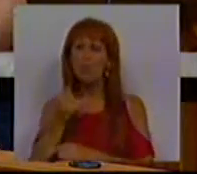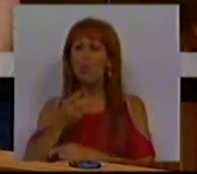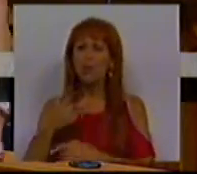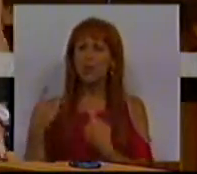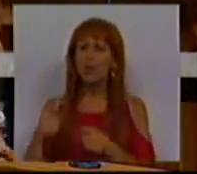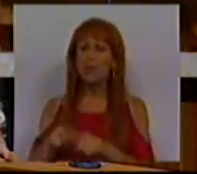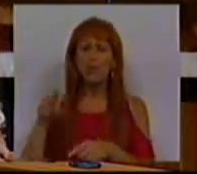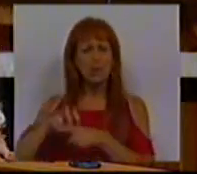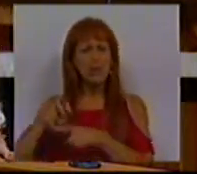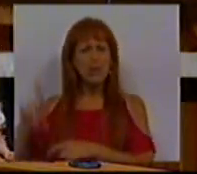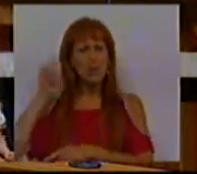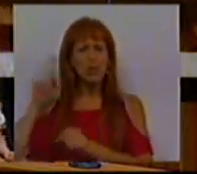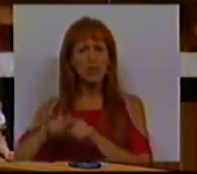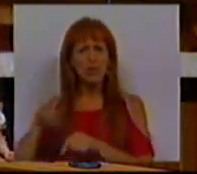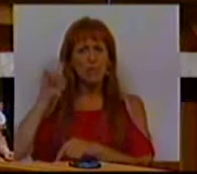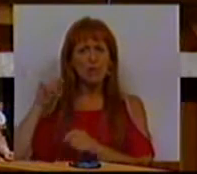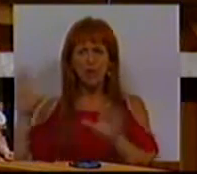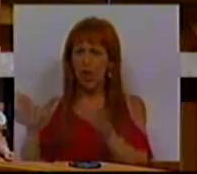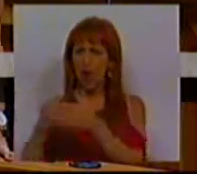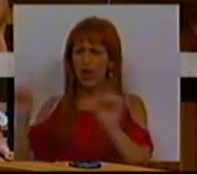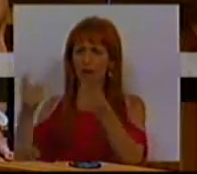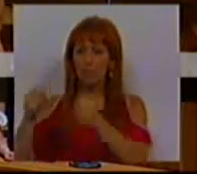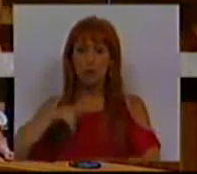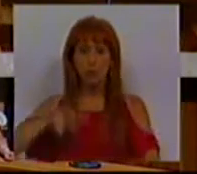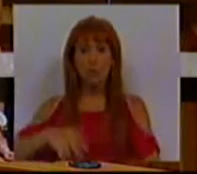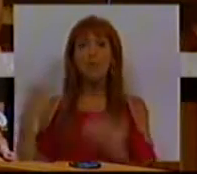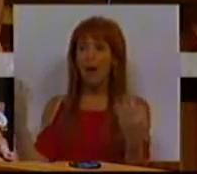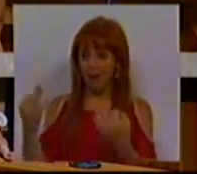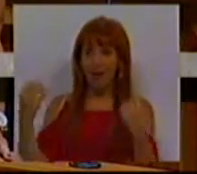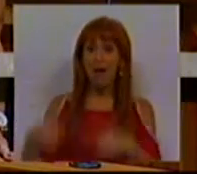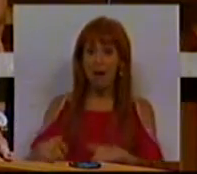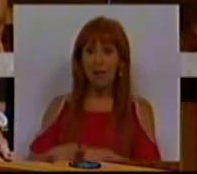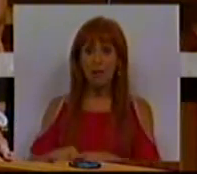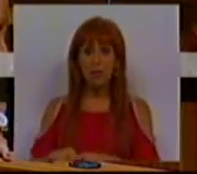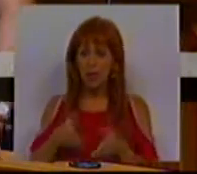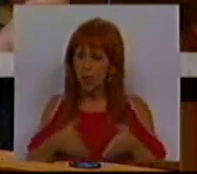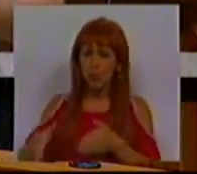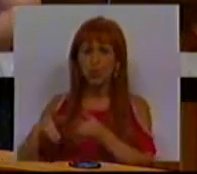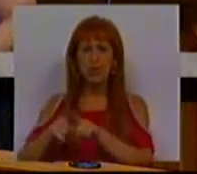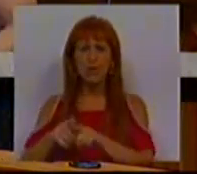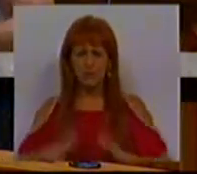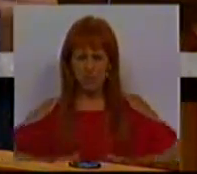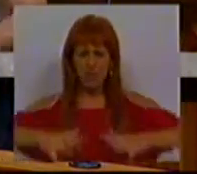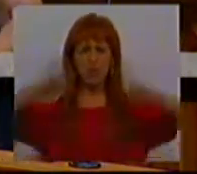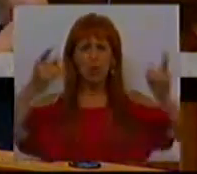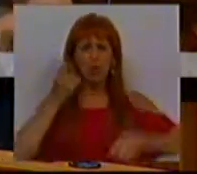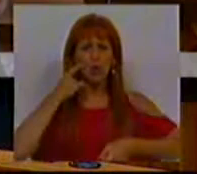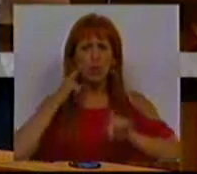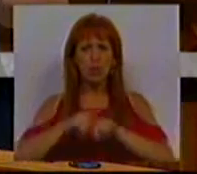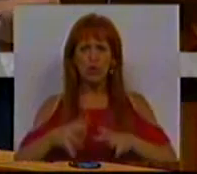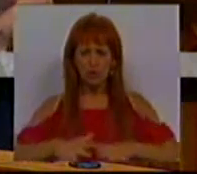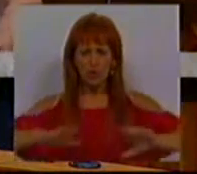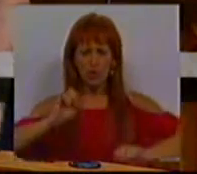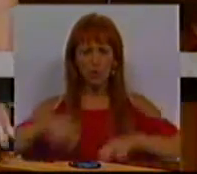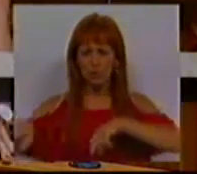até, lugares importantes nas principais orquestras do país. Portanto, claramente, o trajeto da ascensão do conhecimento e da ascensão